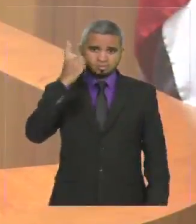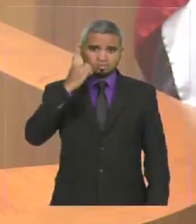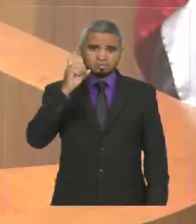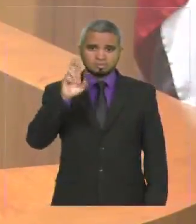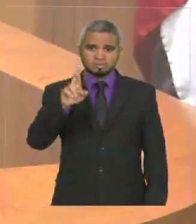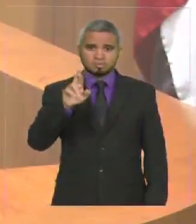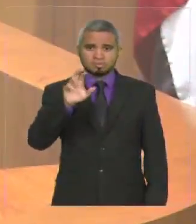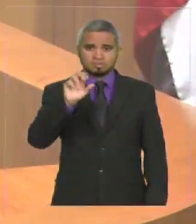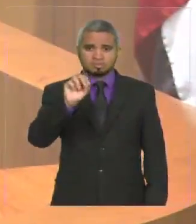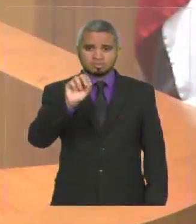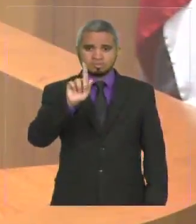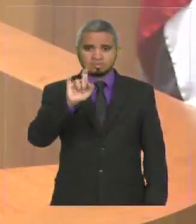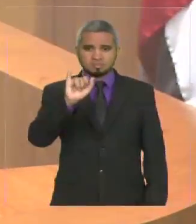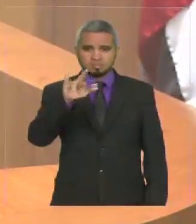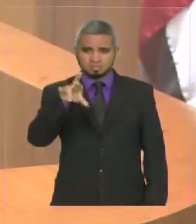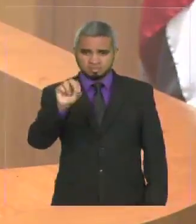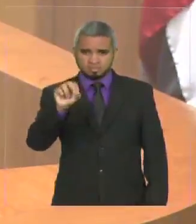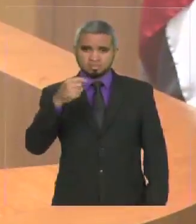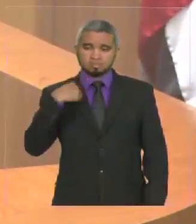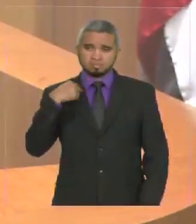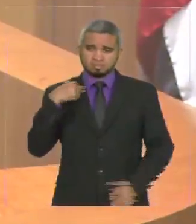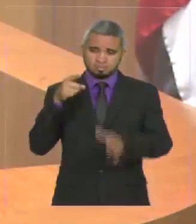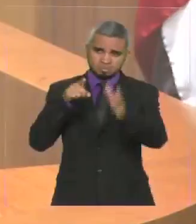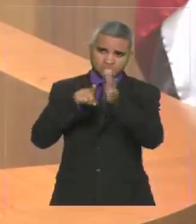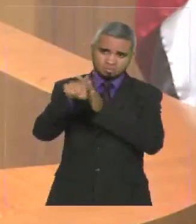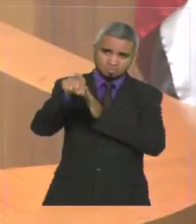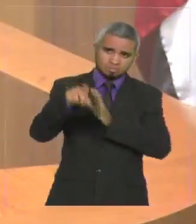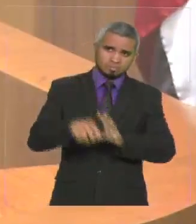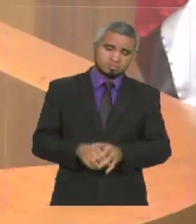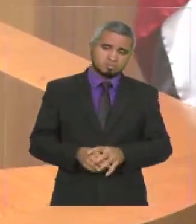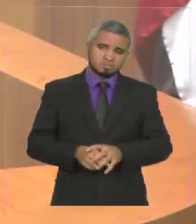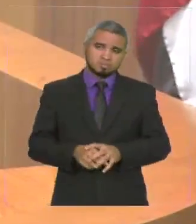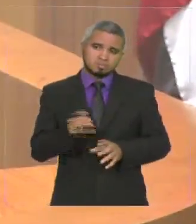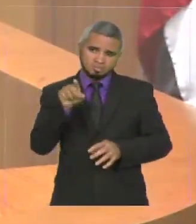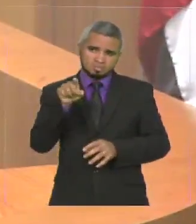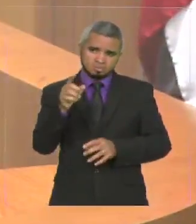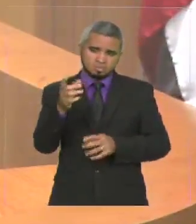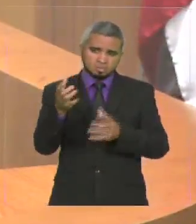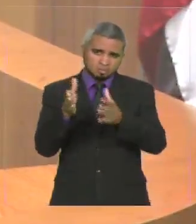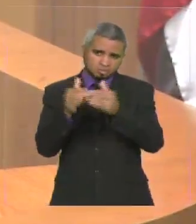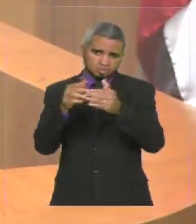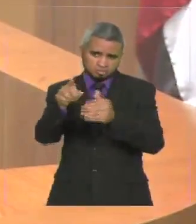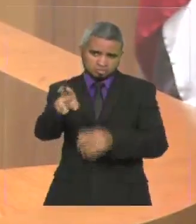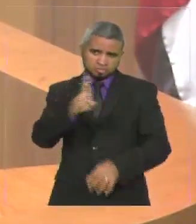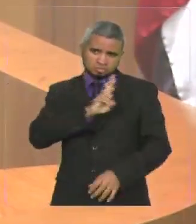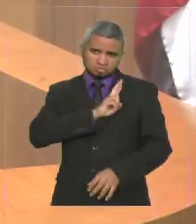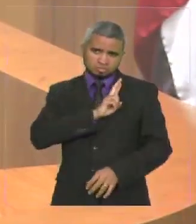uma indagação a Vossa Excelência. Que Vossa Excelência me respondesse com muita sinceridade.